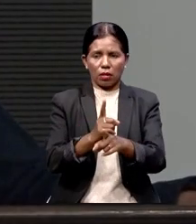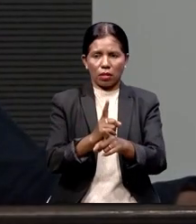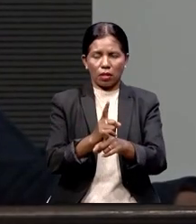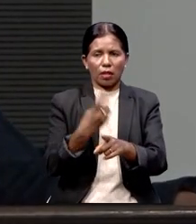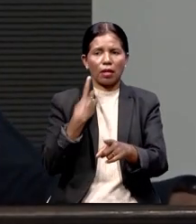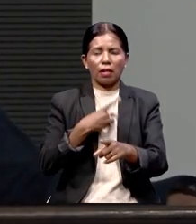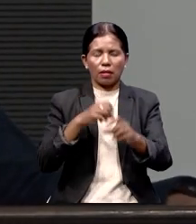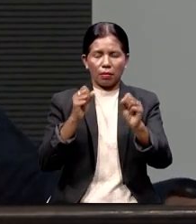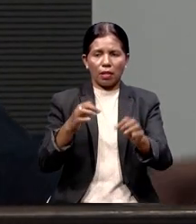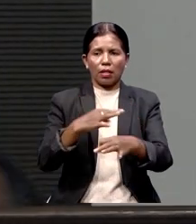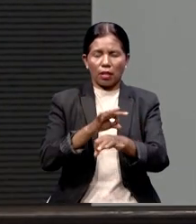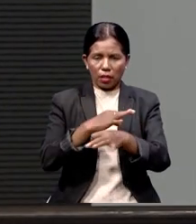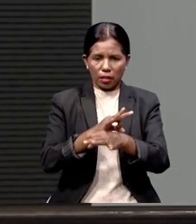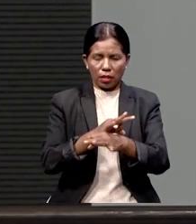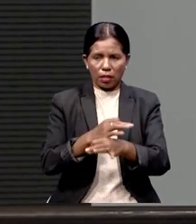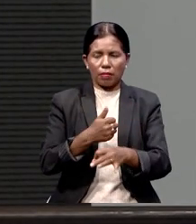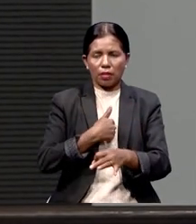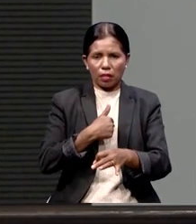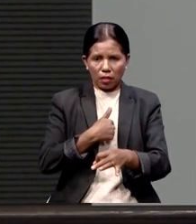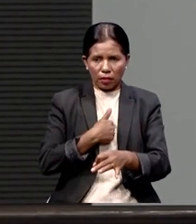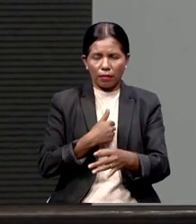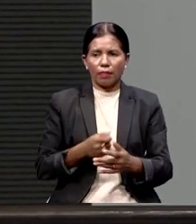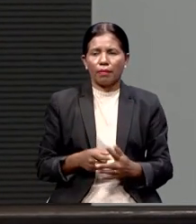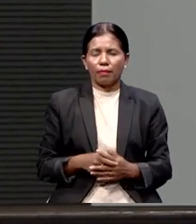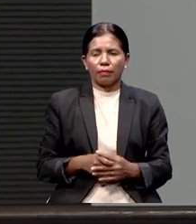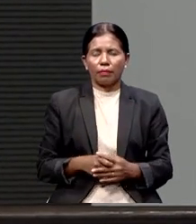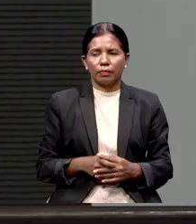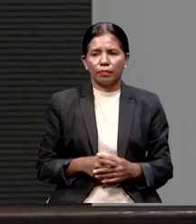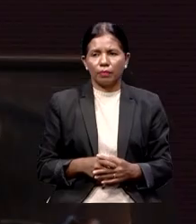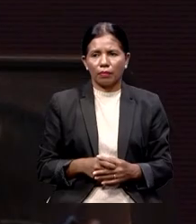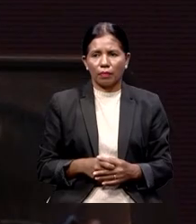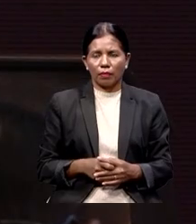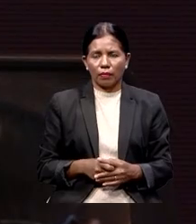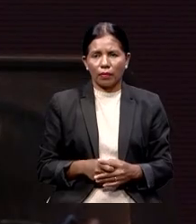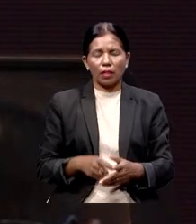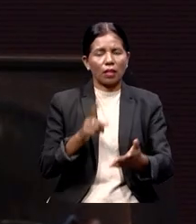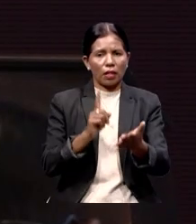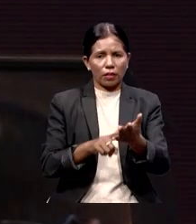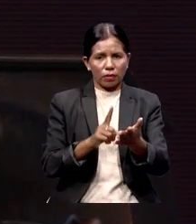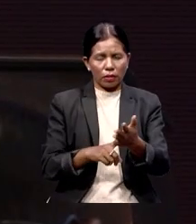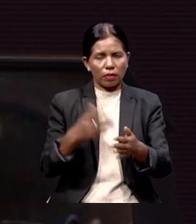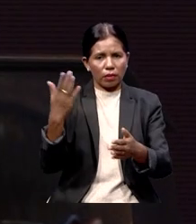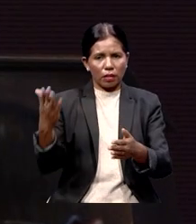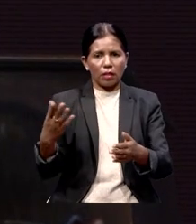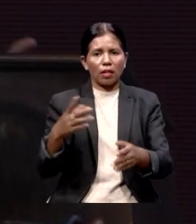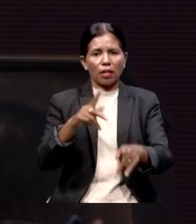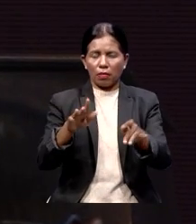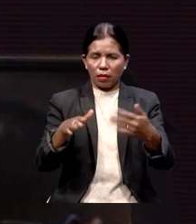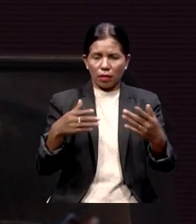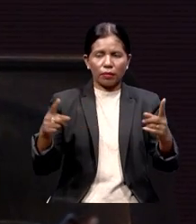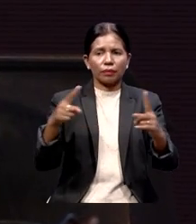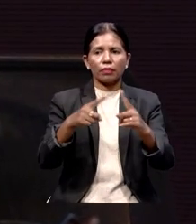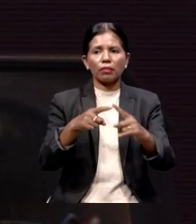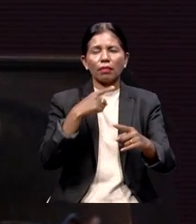bele hadia mine an dia grita paoi. E a discussão aberta ne setor privado sira hato sira